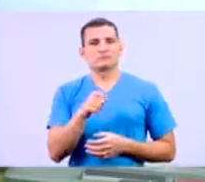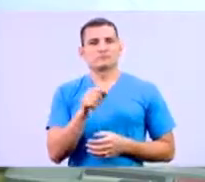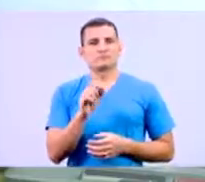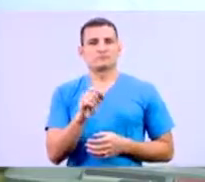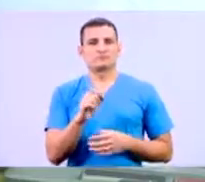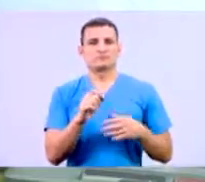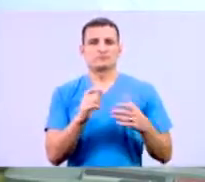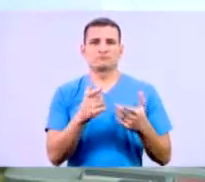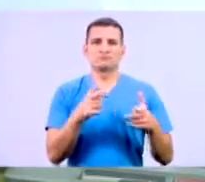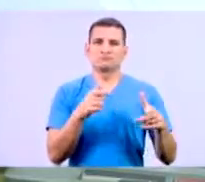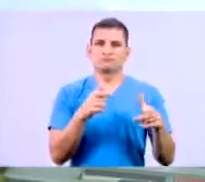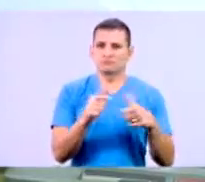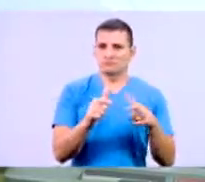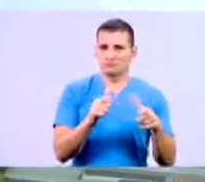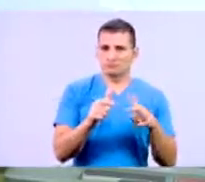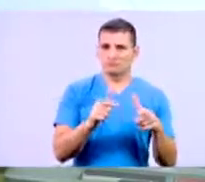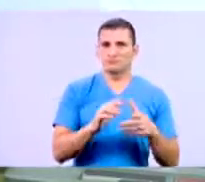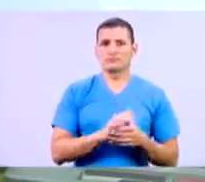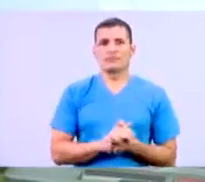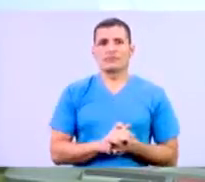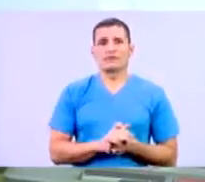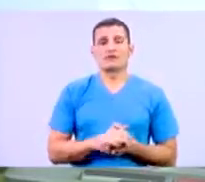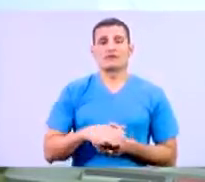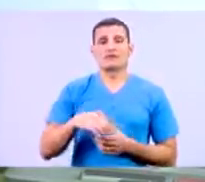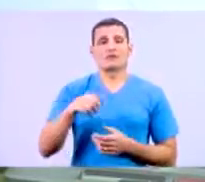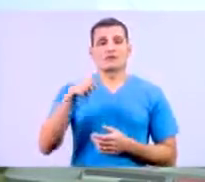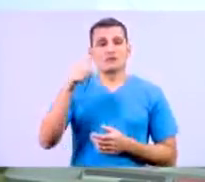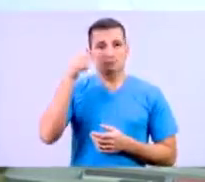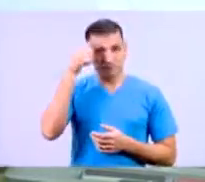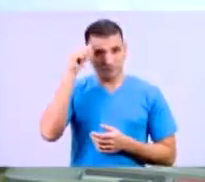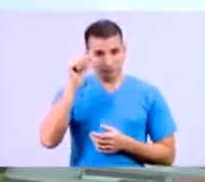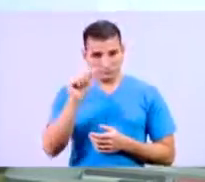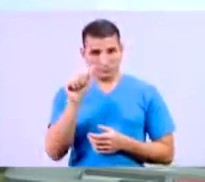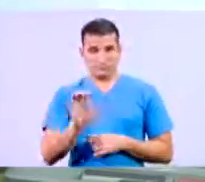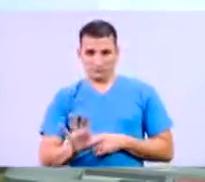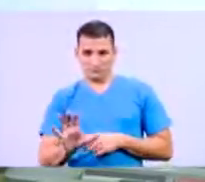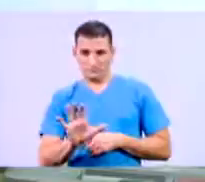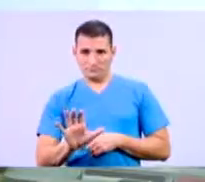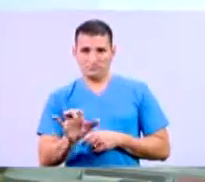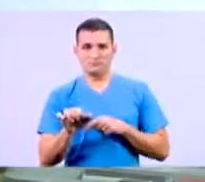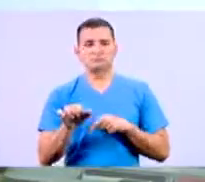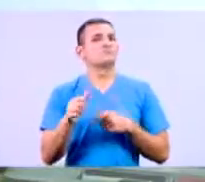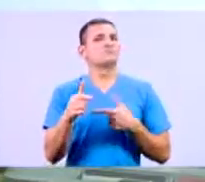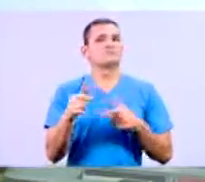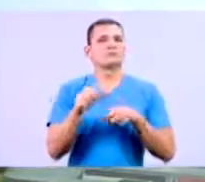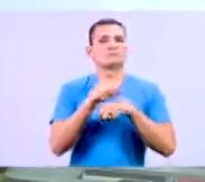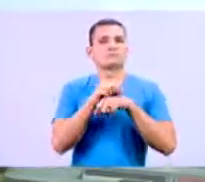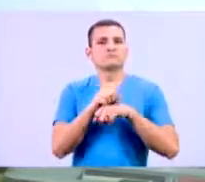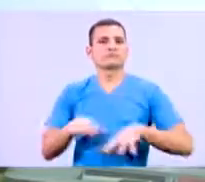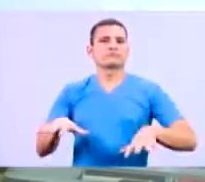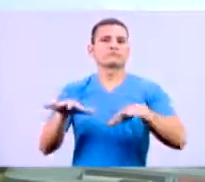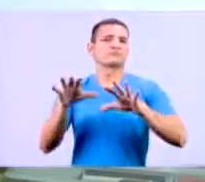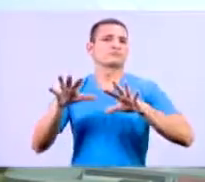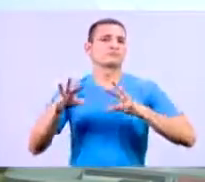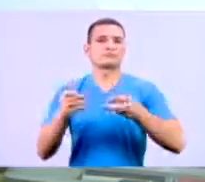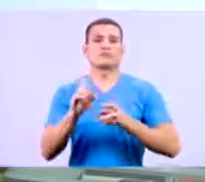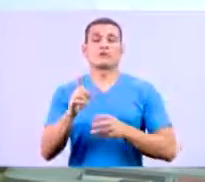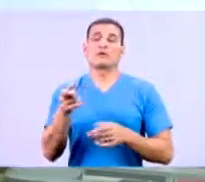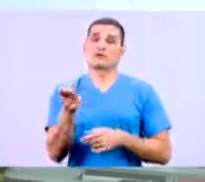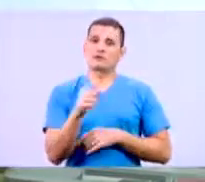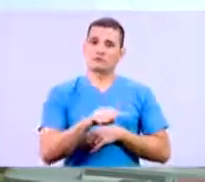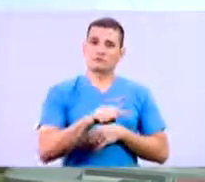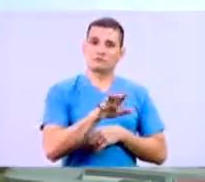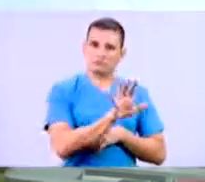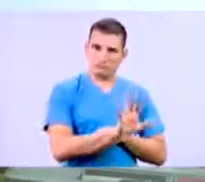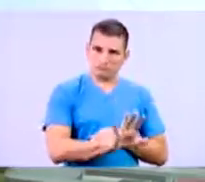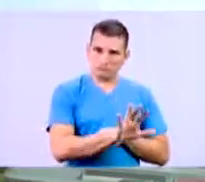o que dá. Entretanto, no AFRINIC, né, que é a região da África, lá ainda não distribuiu todos. Assim como no Brasil. No Brasil, na